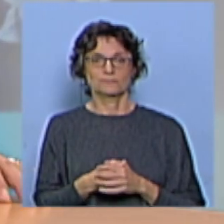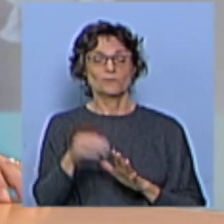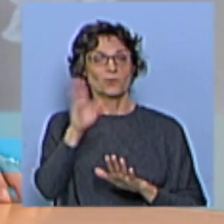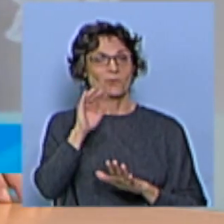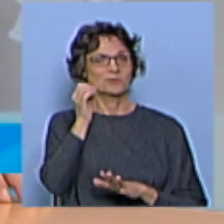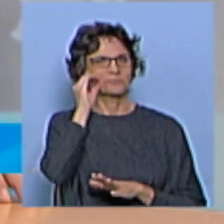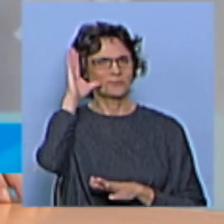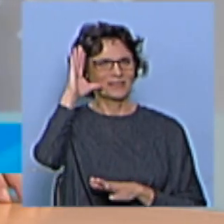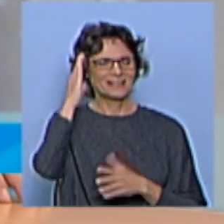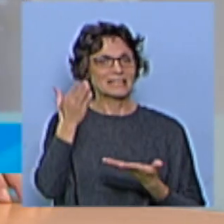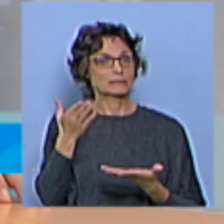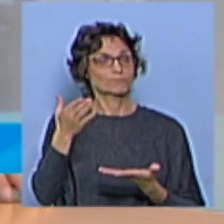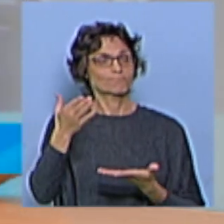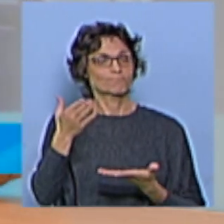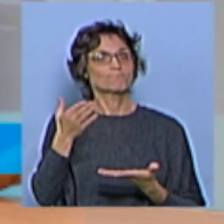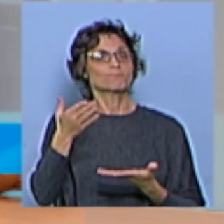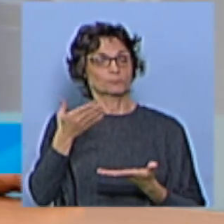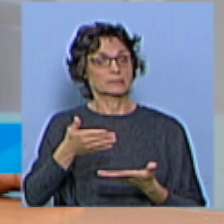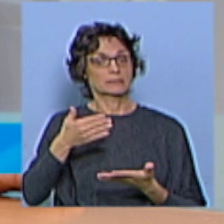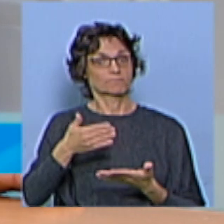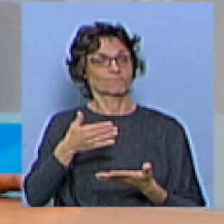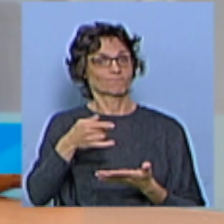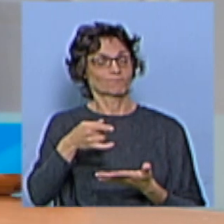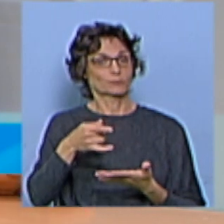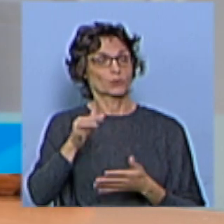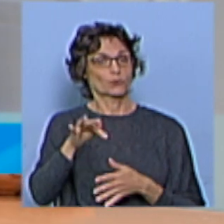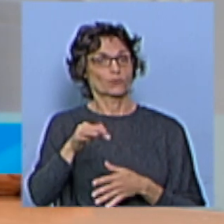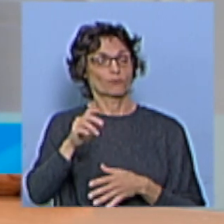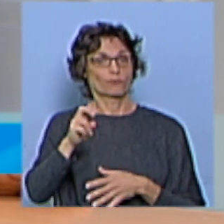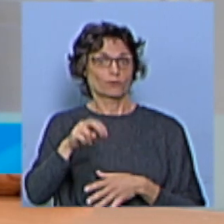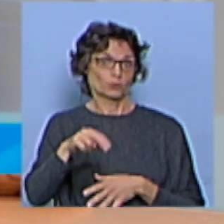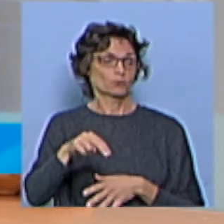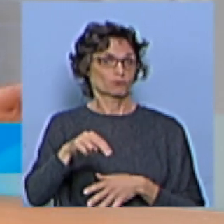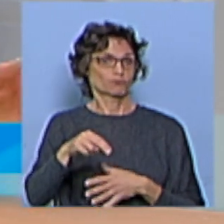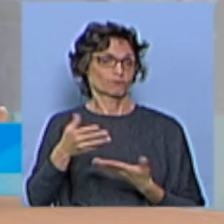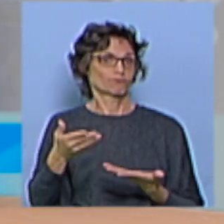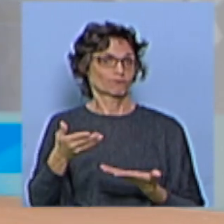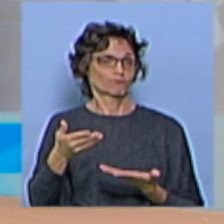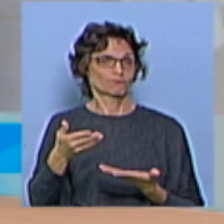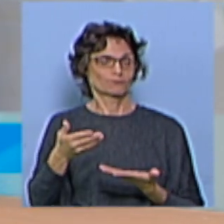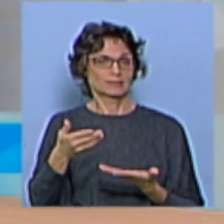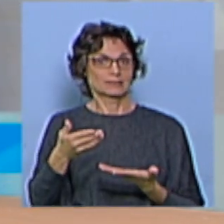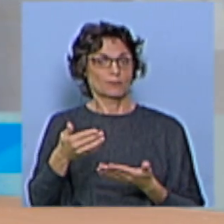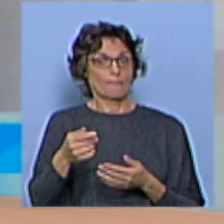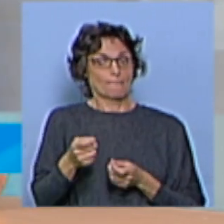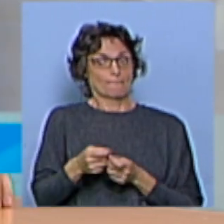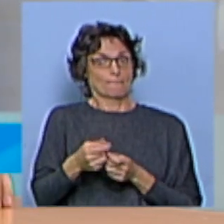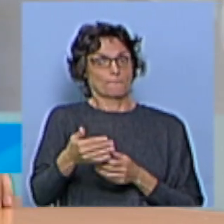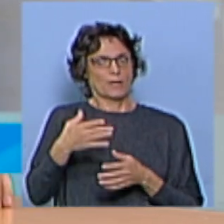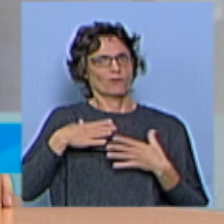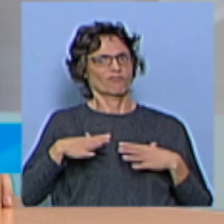Olá, muito boa tarde. Estamos a chegar ao fim de junho, o que para muitos significa a proximidade das